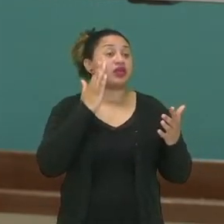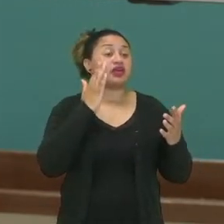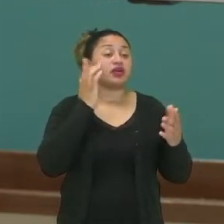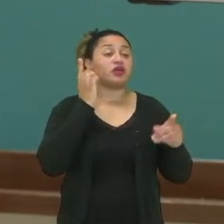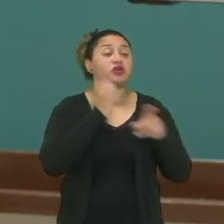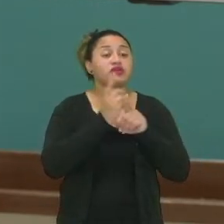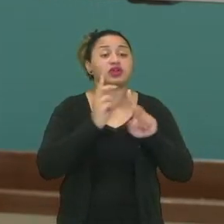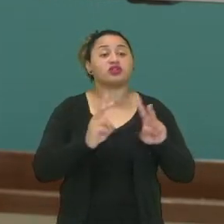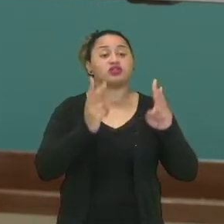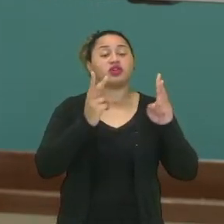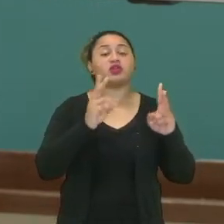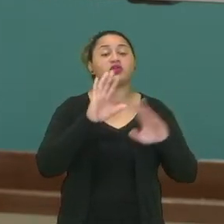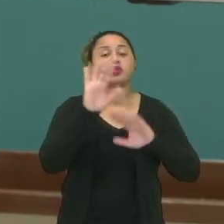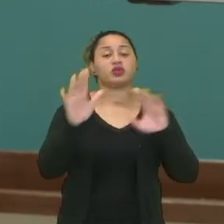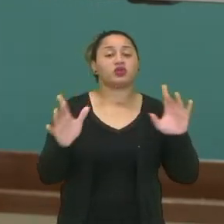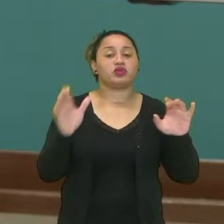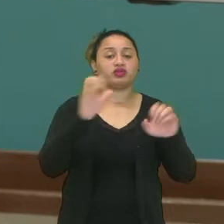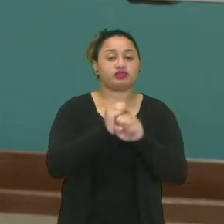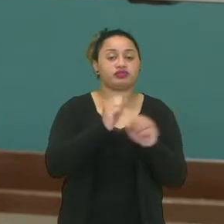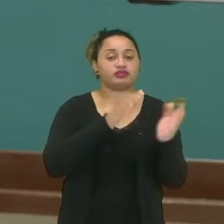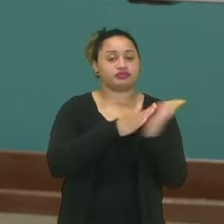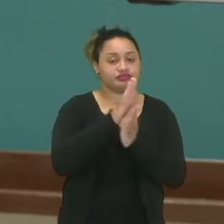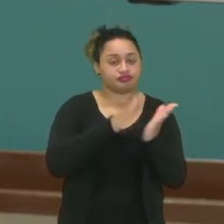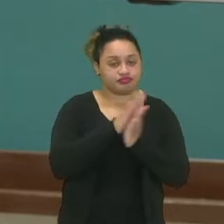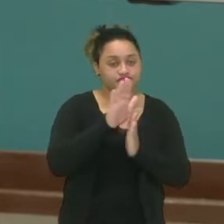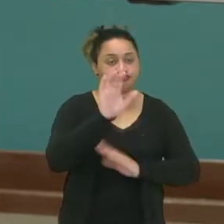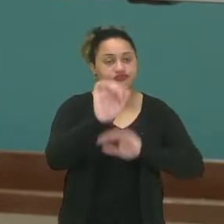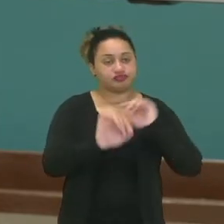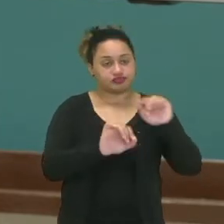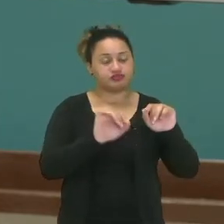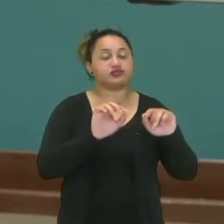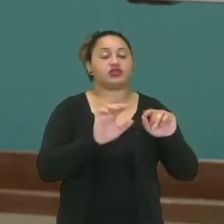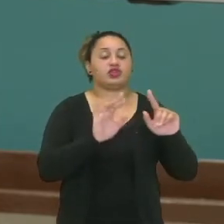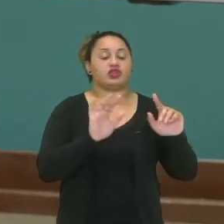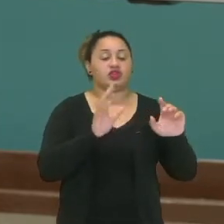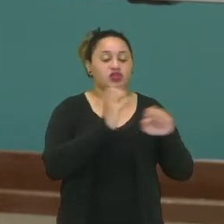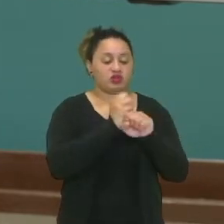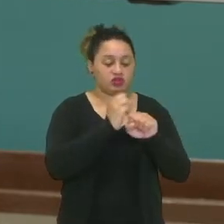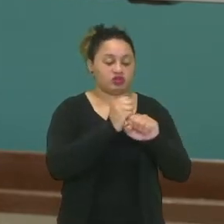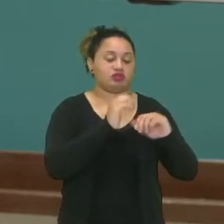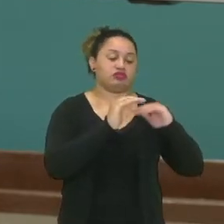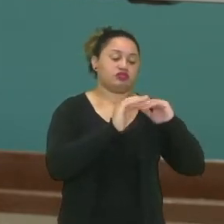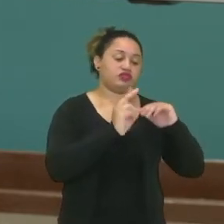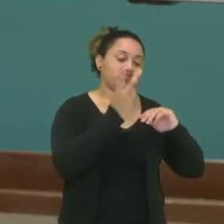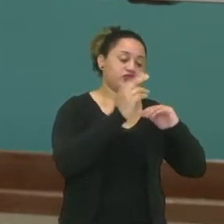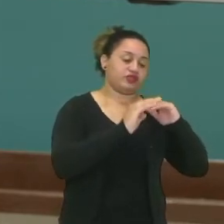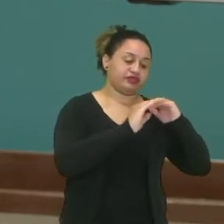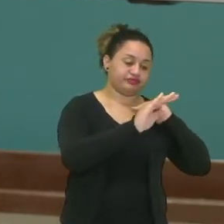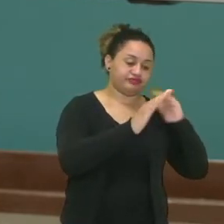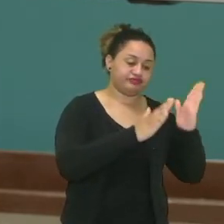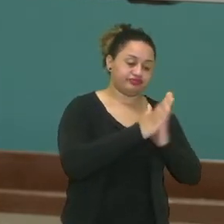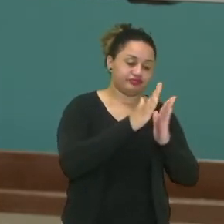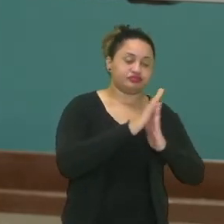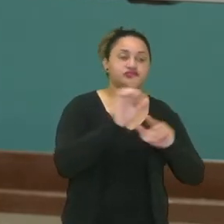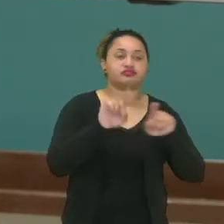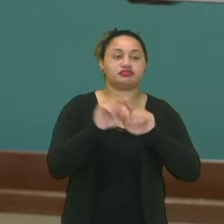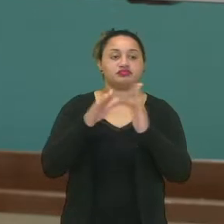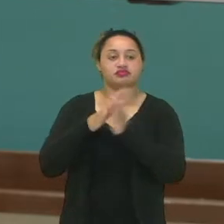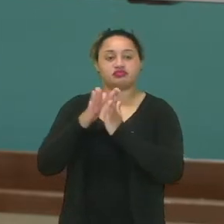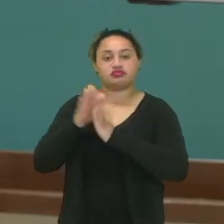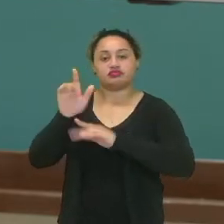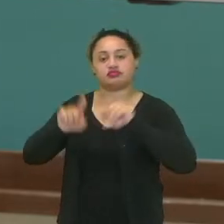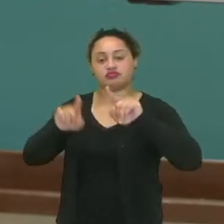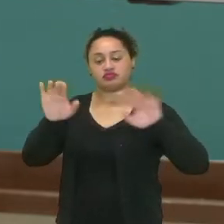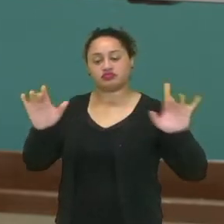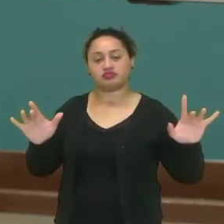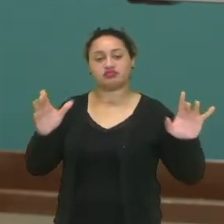custo total de produção, que vai ser a somatória do custo fixo mais do custo variável. A